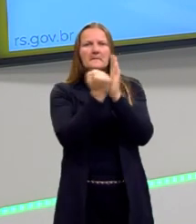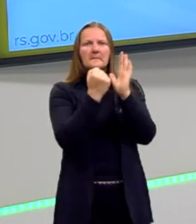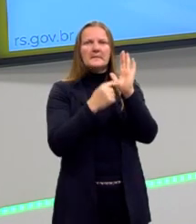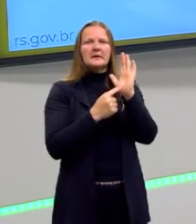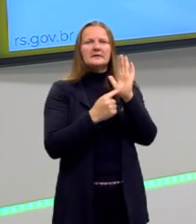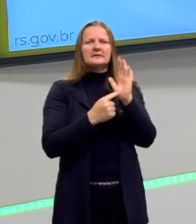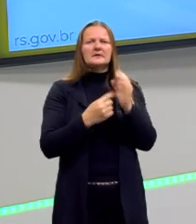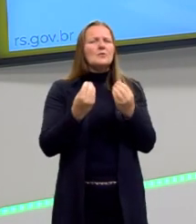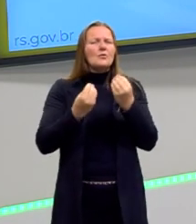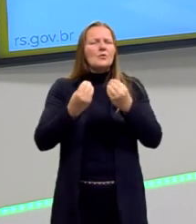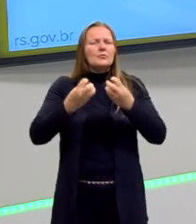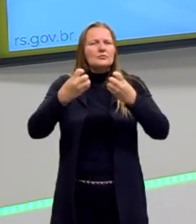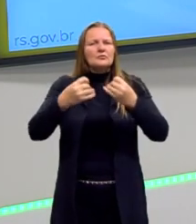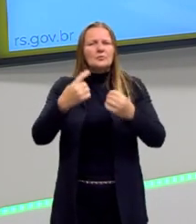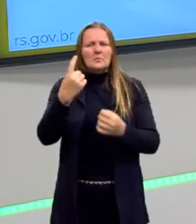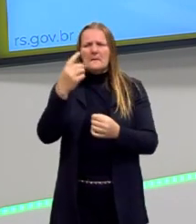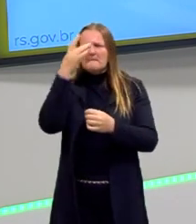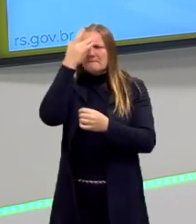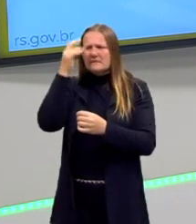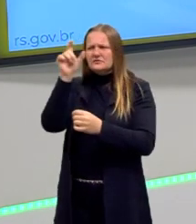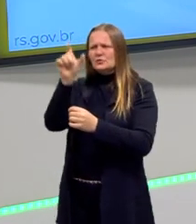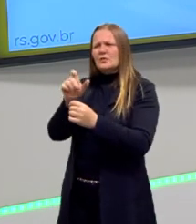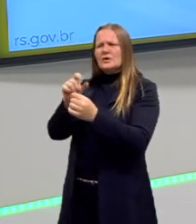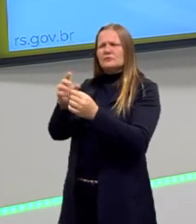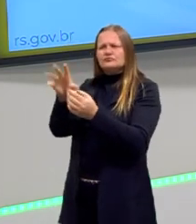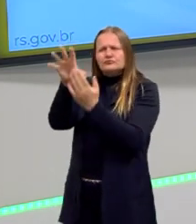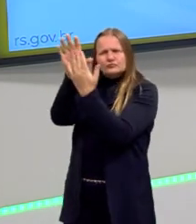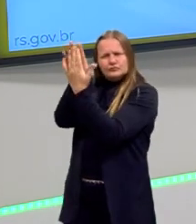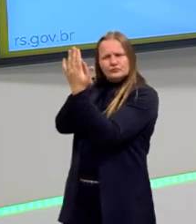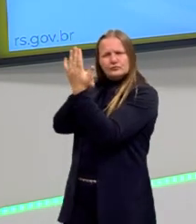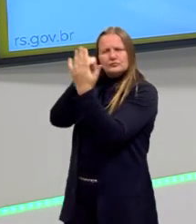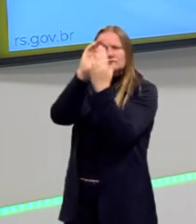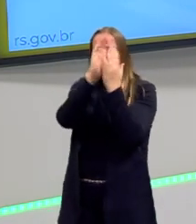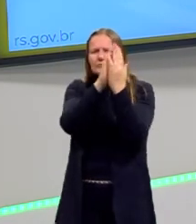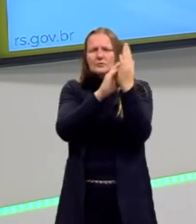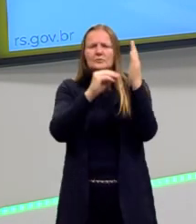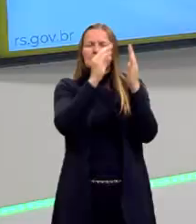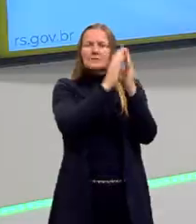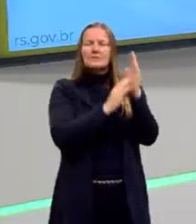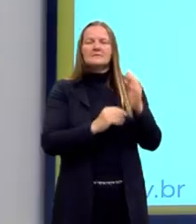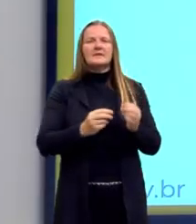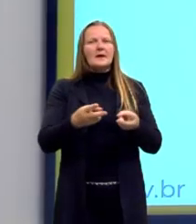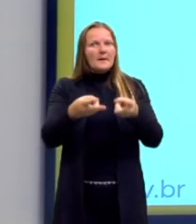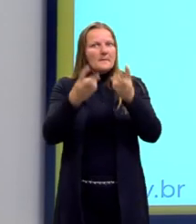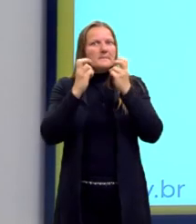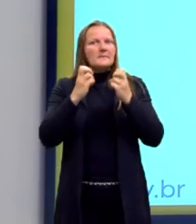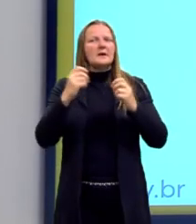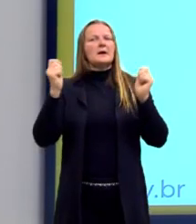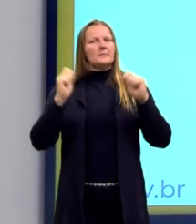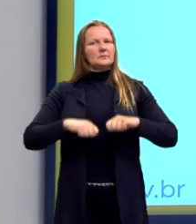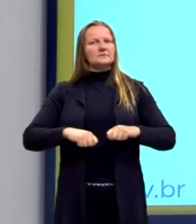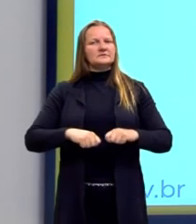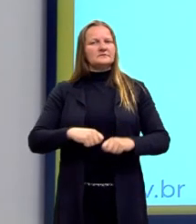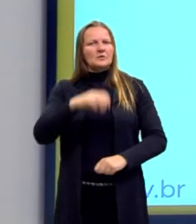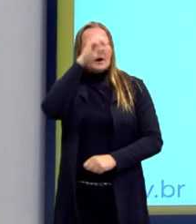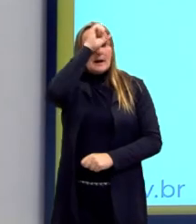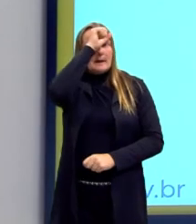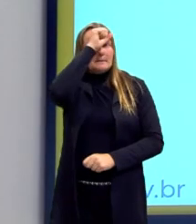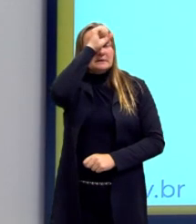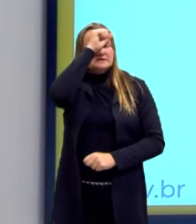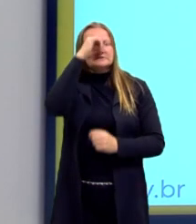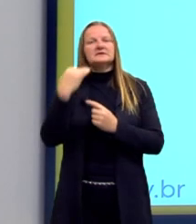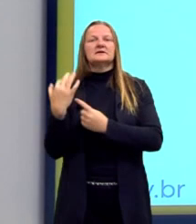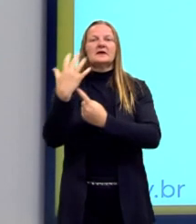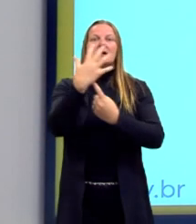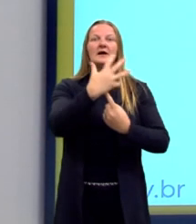ver como uma pessoa toca outro instrumentista toca você vai perceber que é possível ter esse aprendizado em relação a